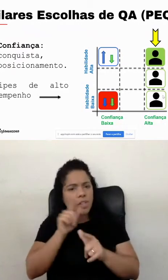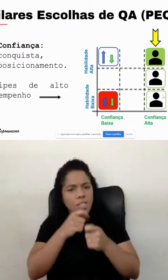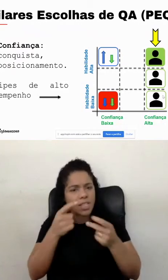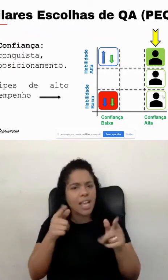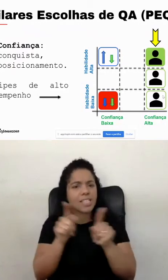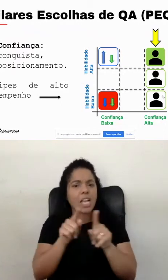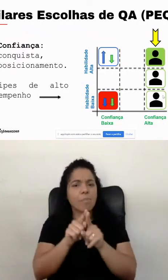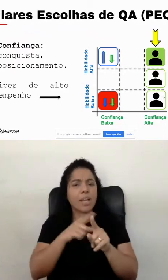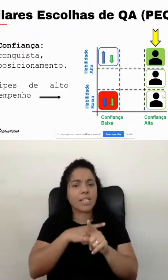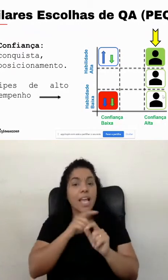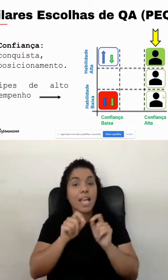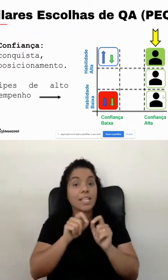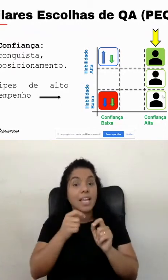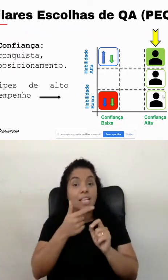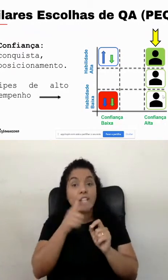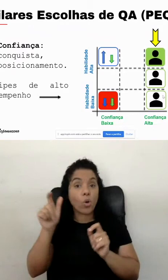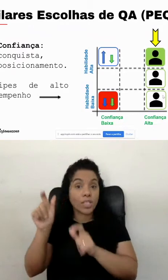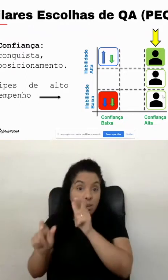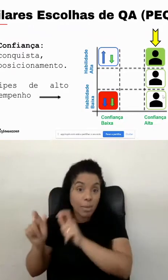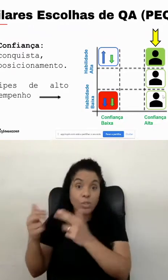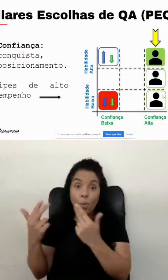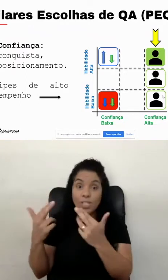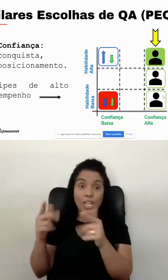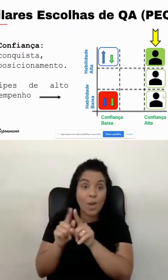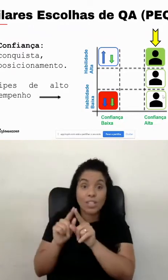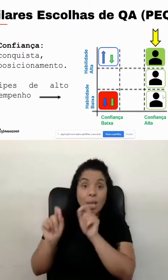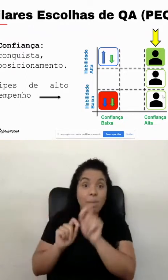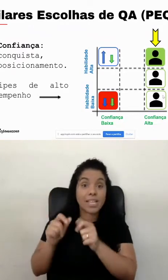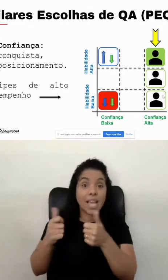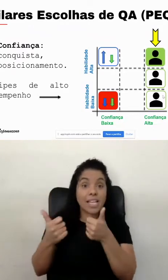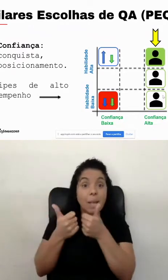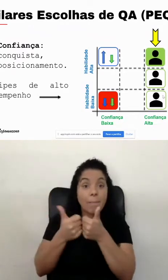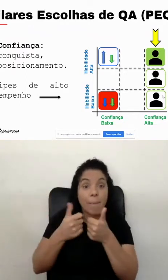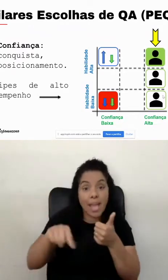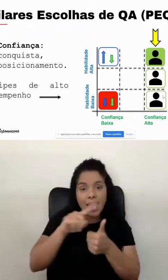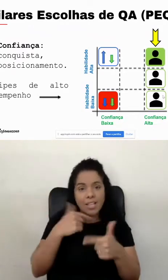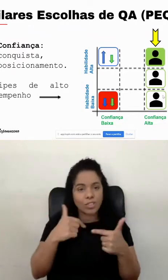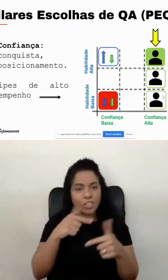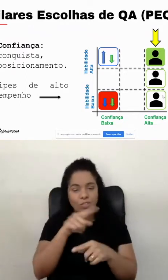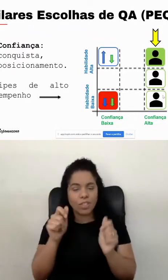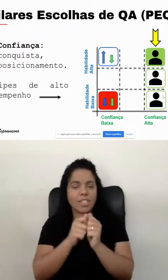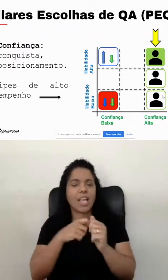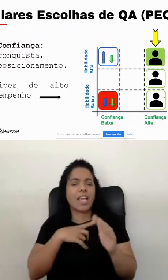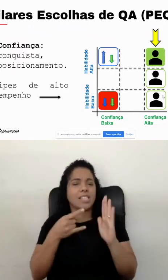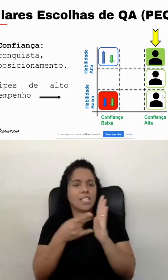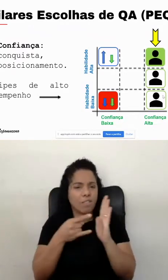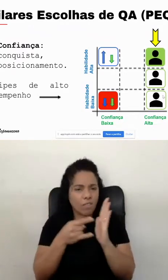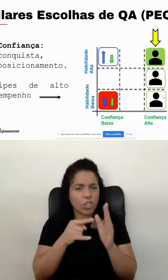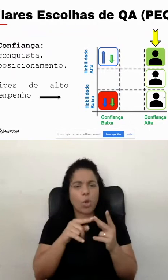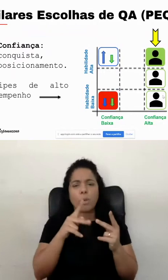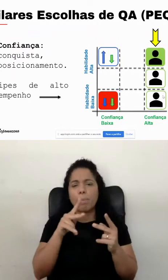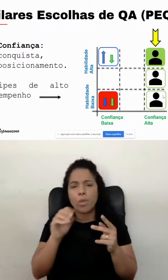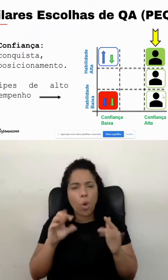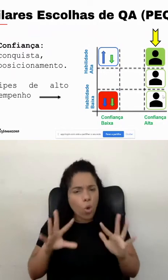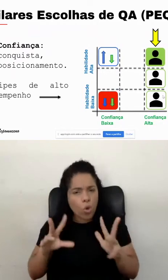assim como ter isso também das outras pessoas, do time, de quem está próximo de você, do desenvolvedor, do PO, de todas